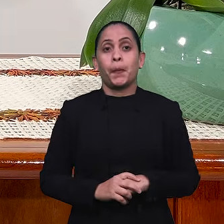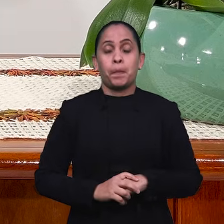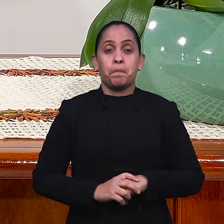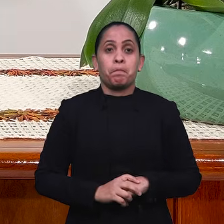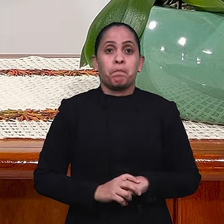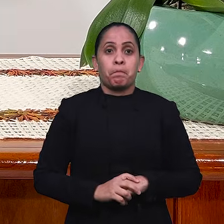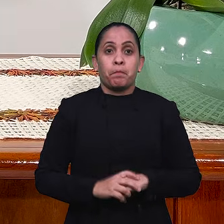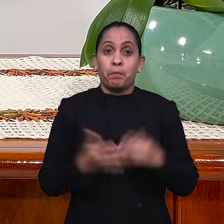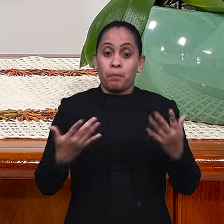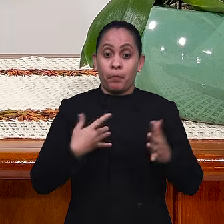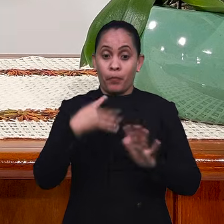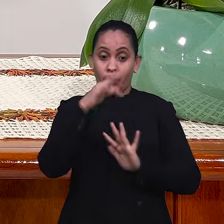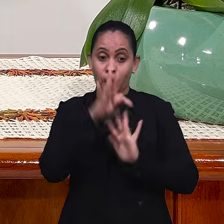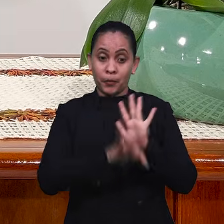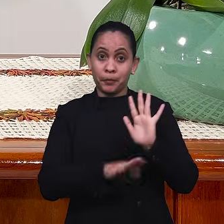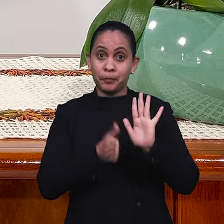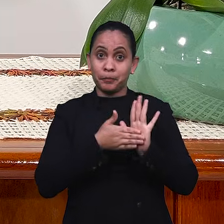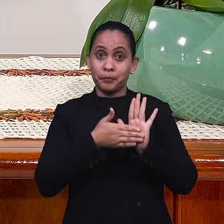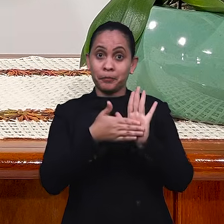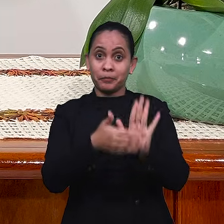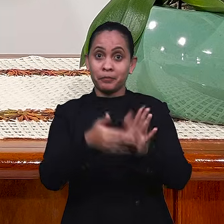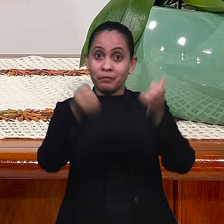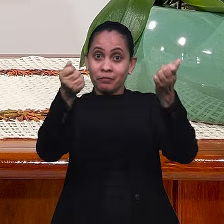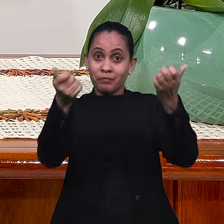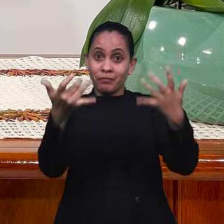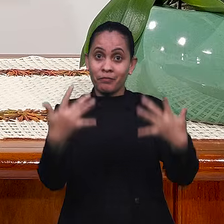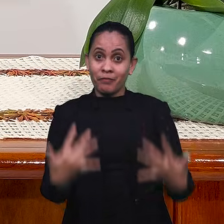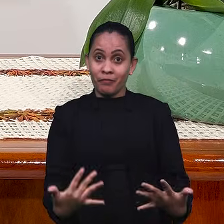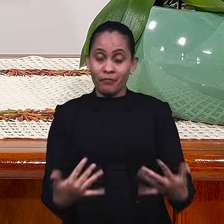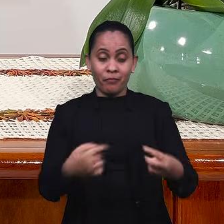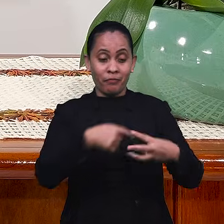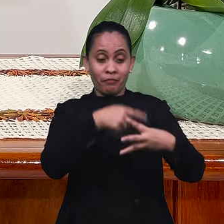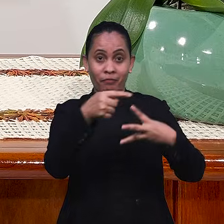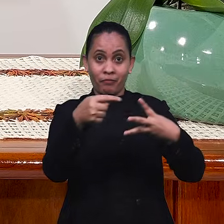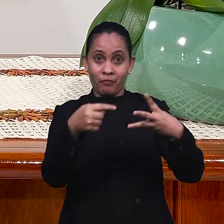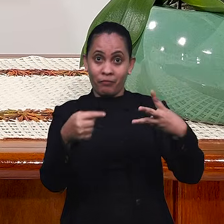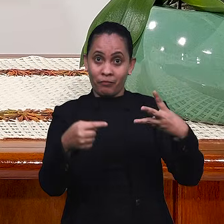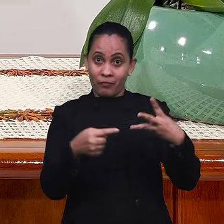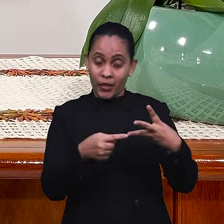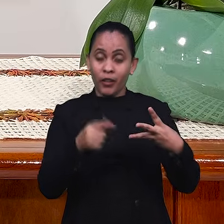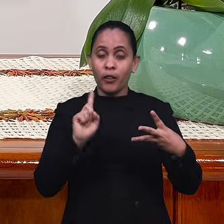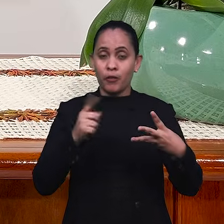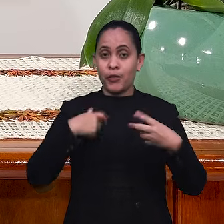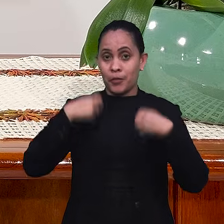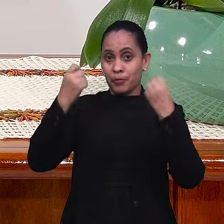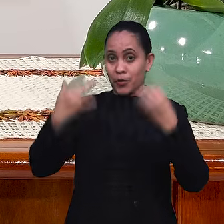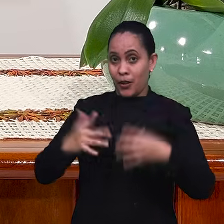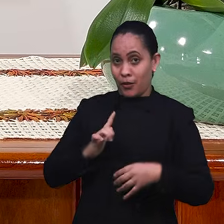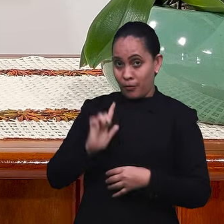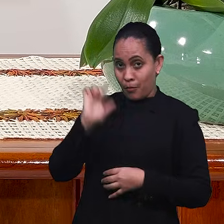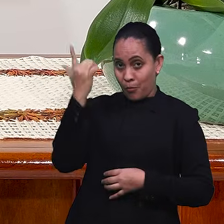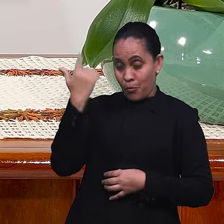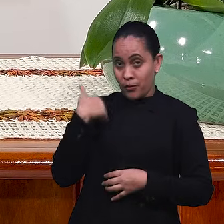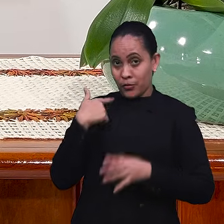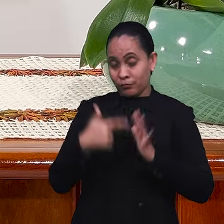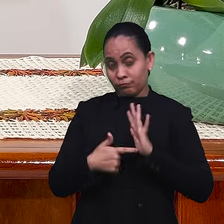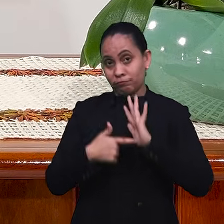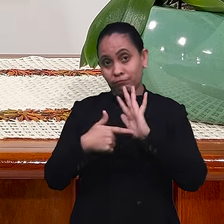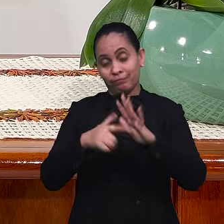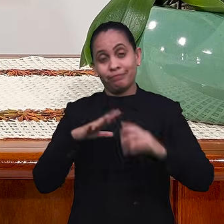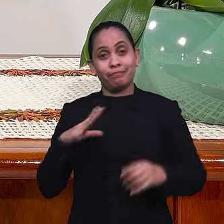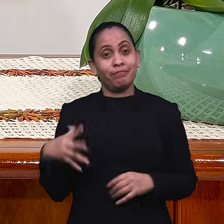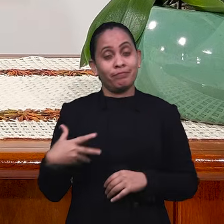E o texto aqui explica bem as 3 etapas, vou falar daqui a pouco, que abrange a